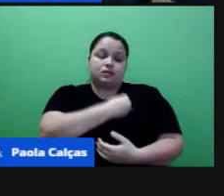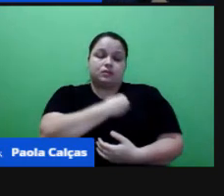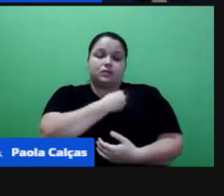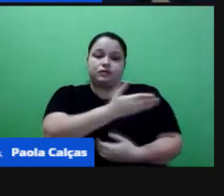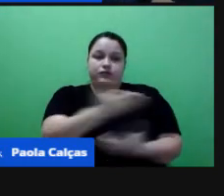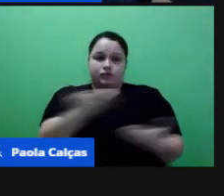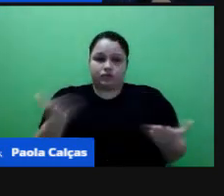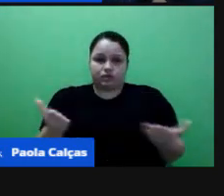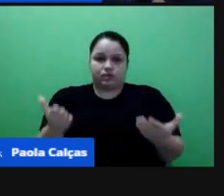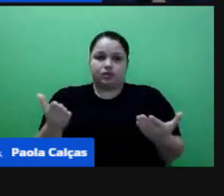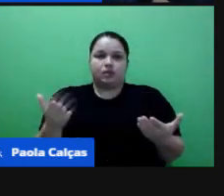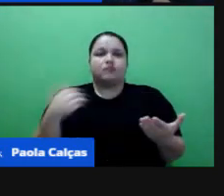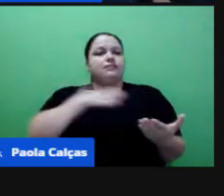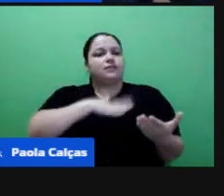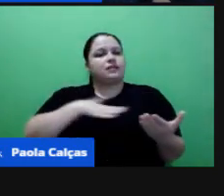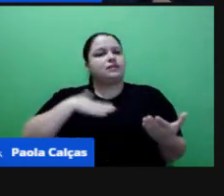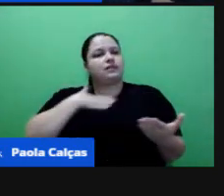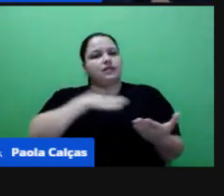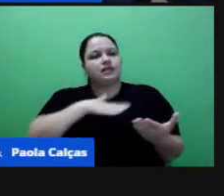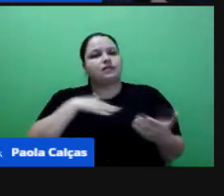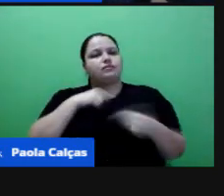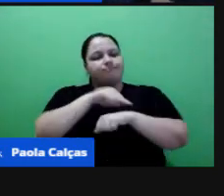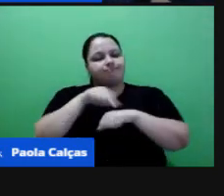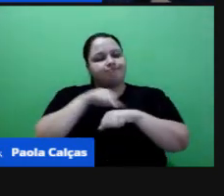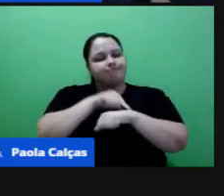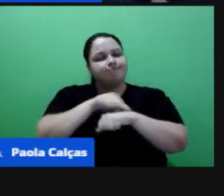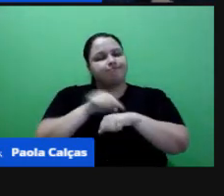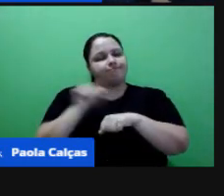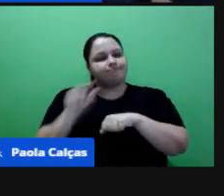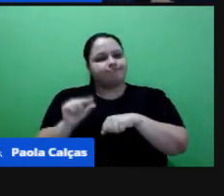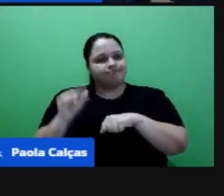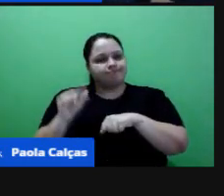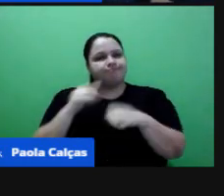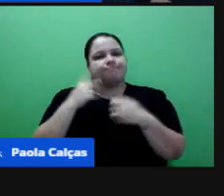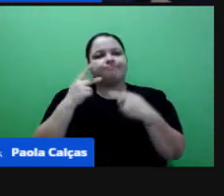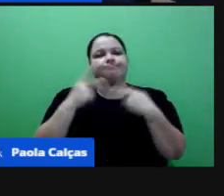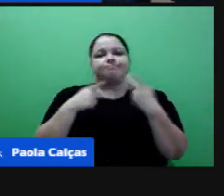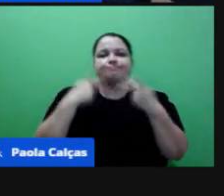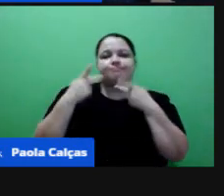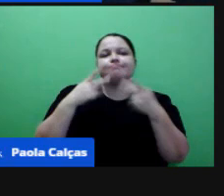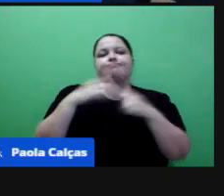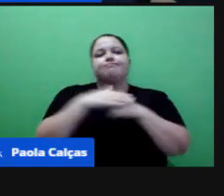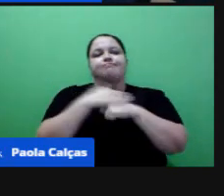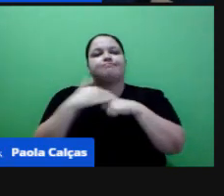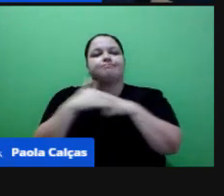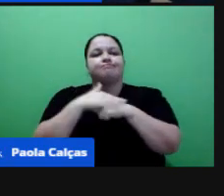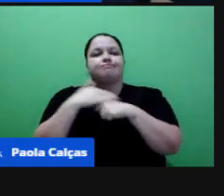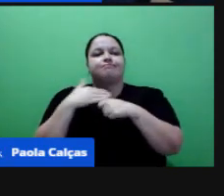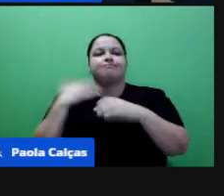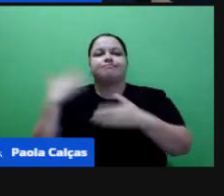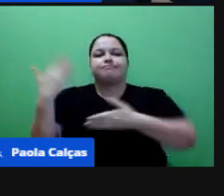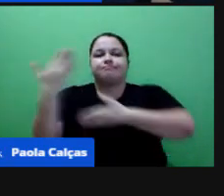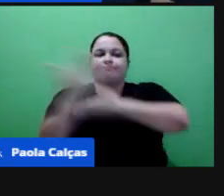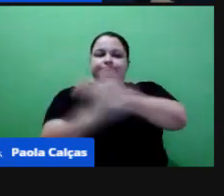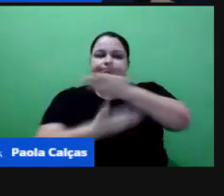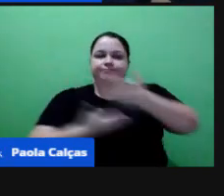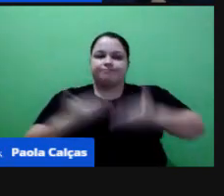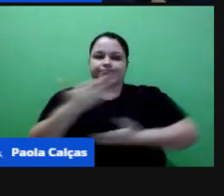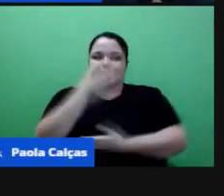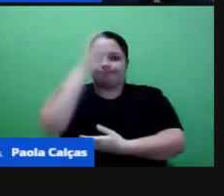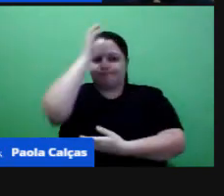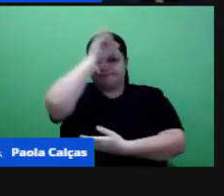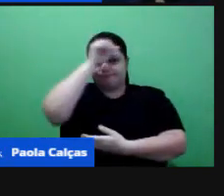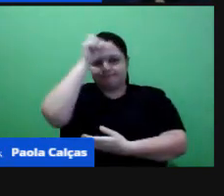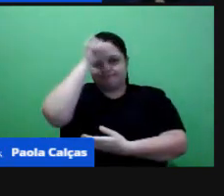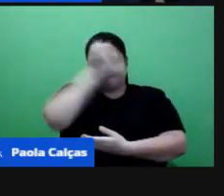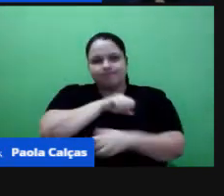que estivemos nesse pouco tempo aí, conversando, falando, passando um pouco que a gente tem como conhecimento, para que a